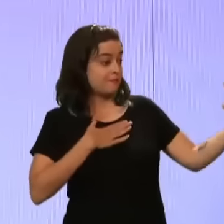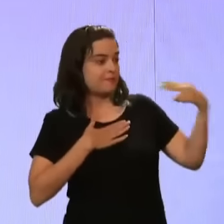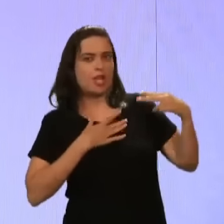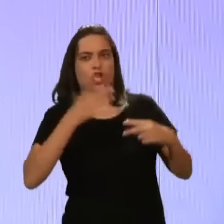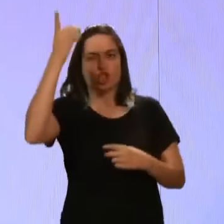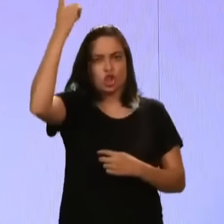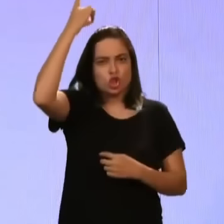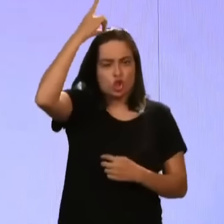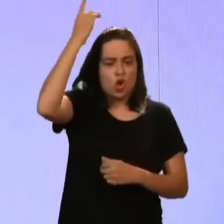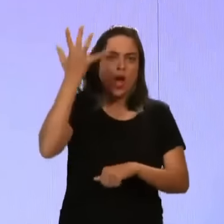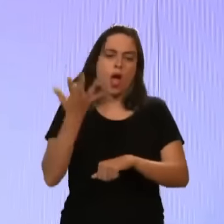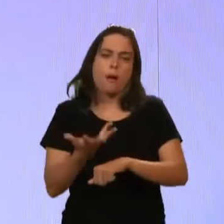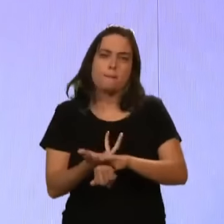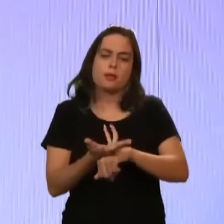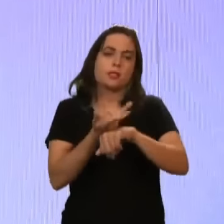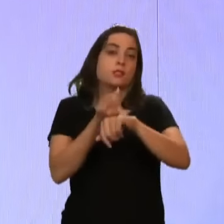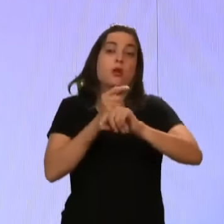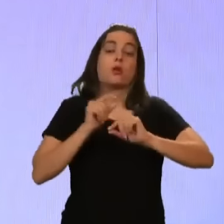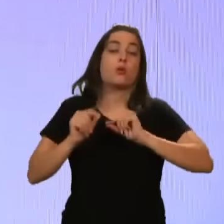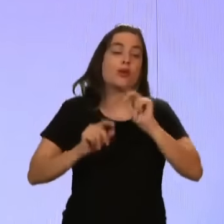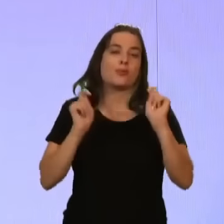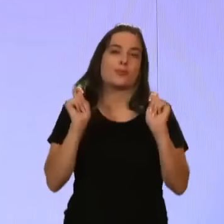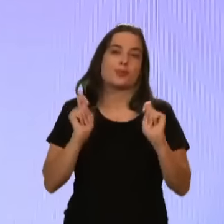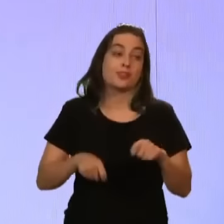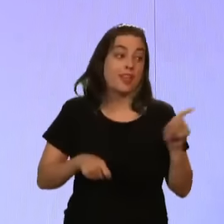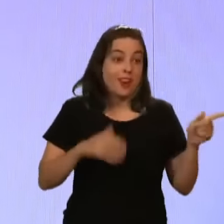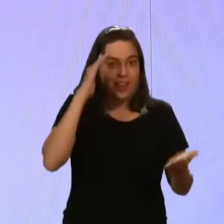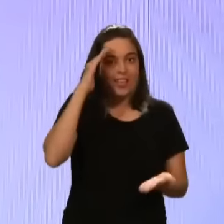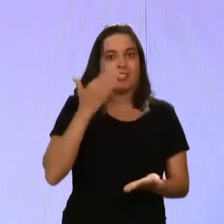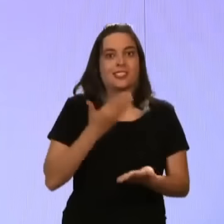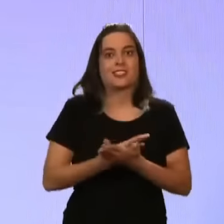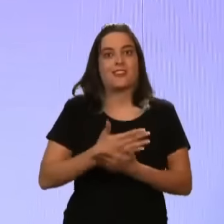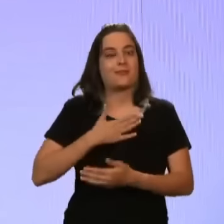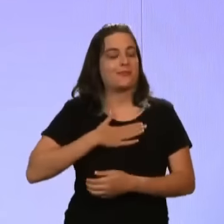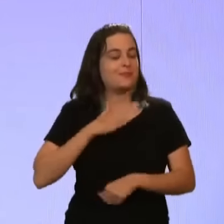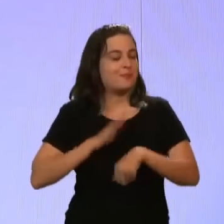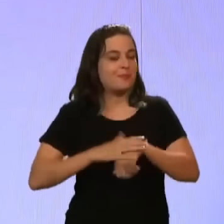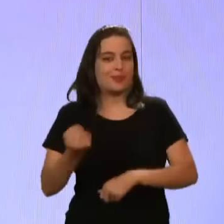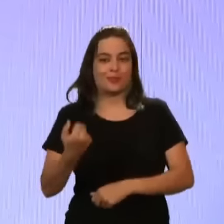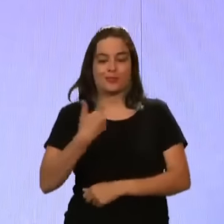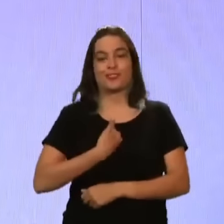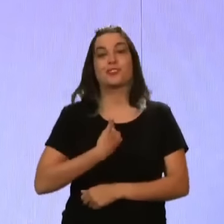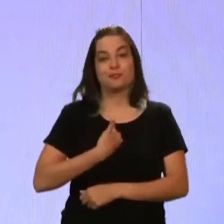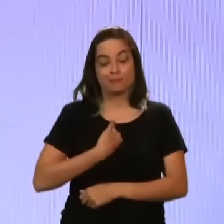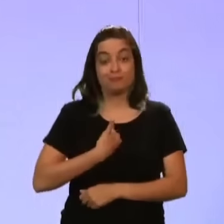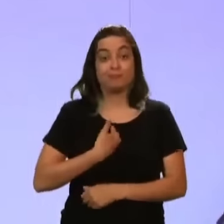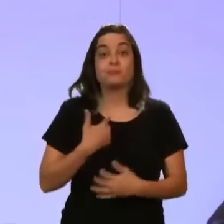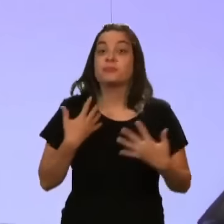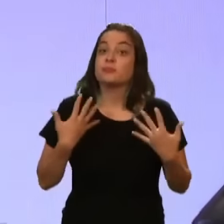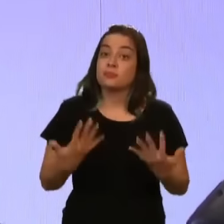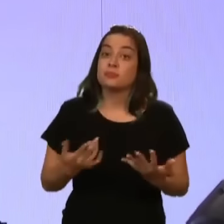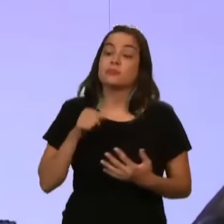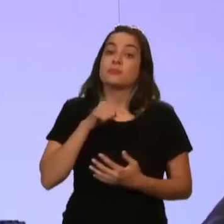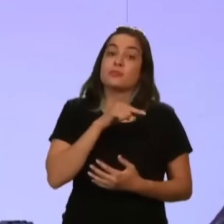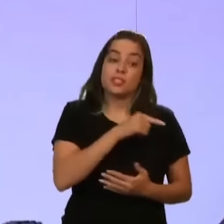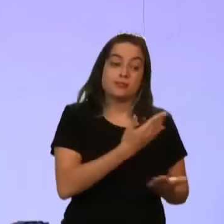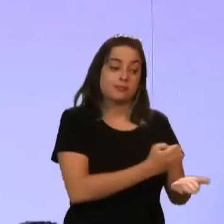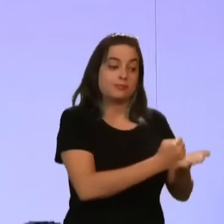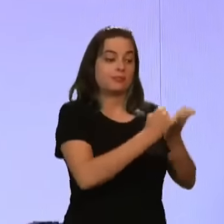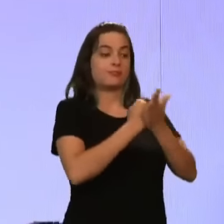dons, de habilidades, de possibilidades, e eu acho que ele acreditava muito mais do que eu realmente poderia ser, mas isso foi formado em